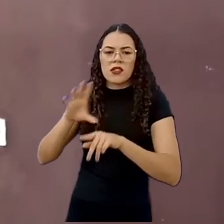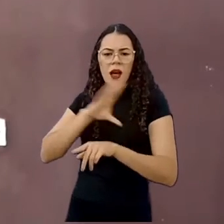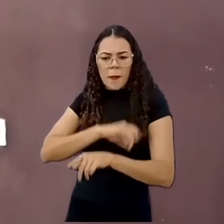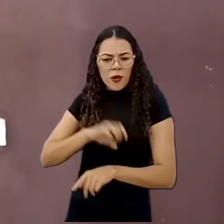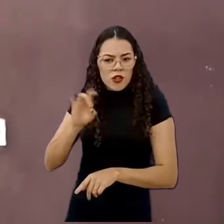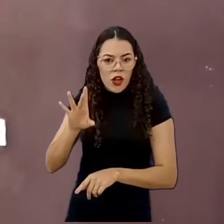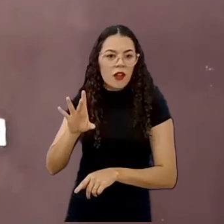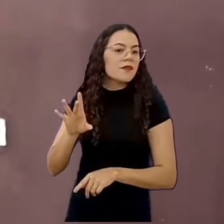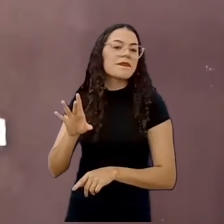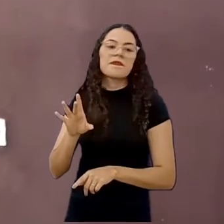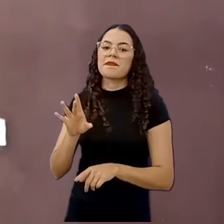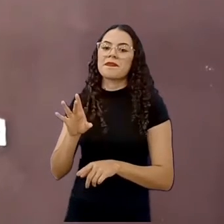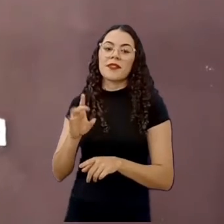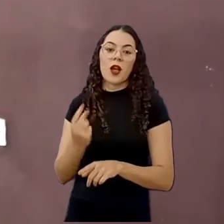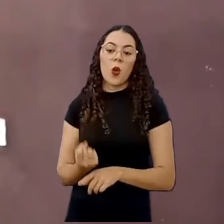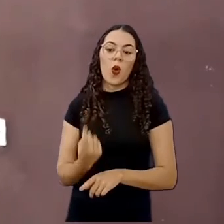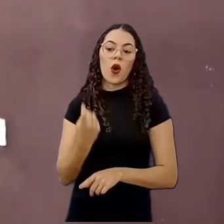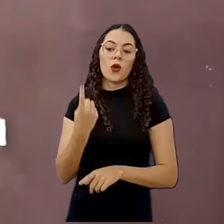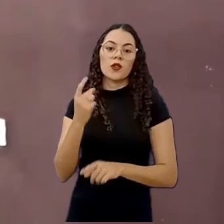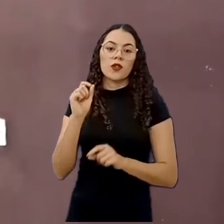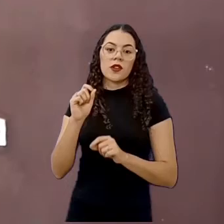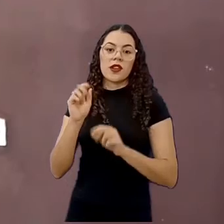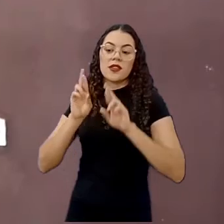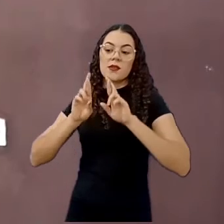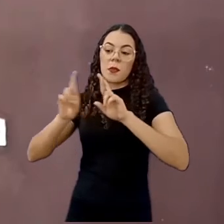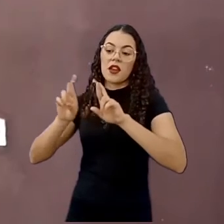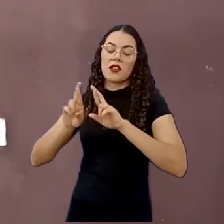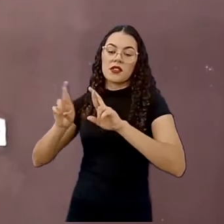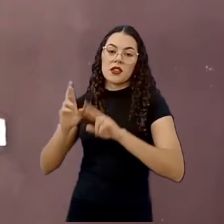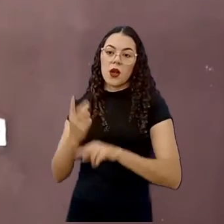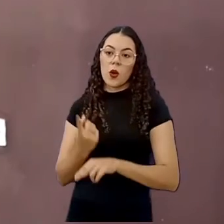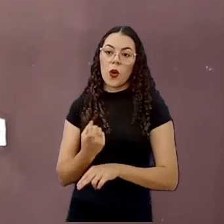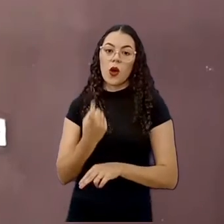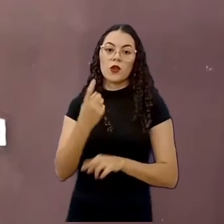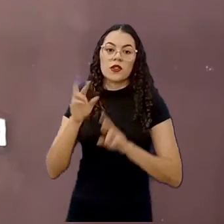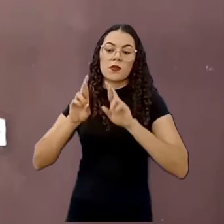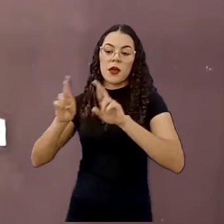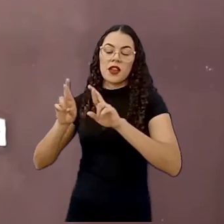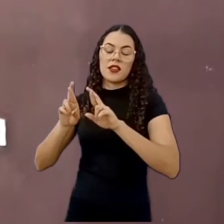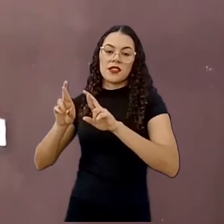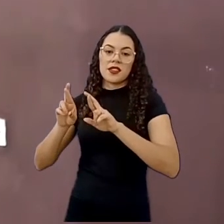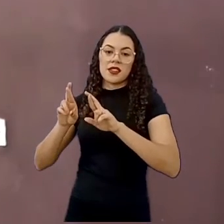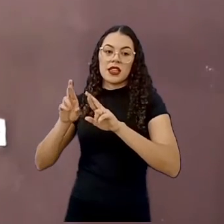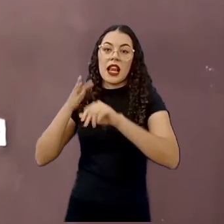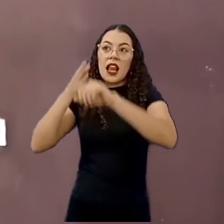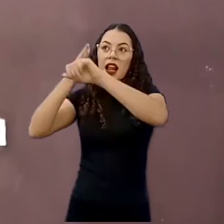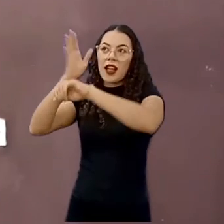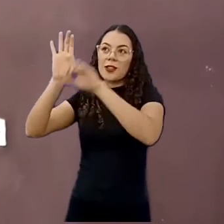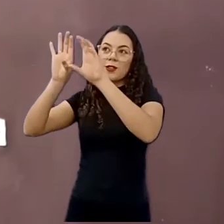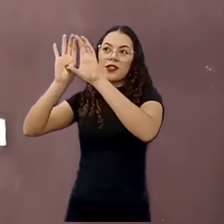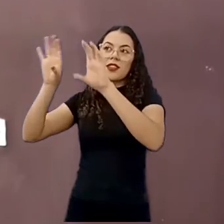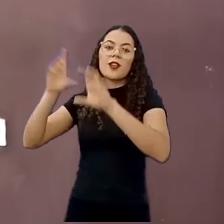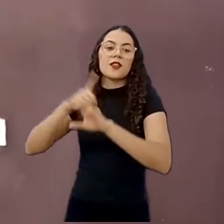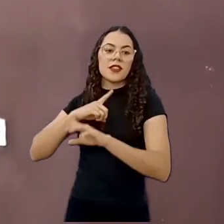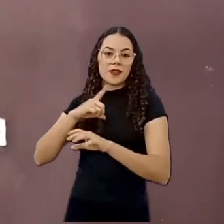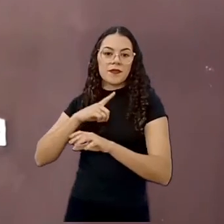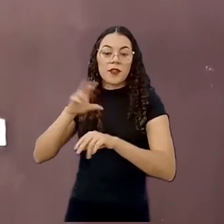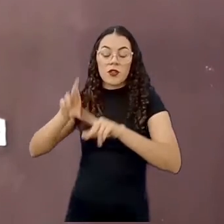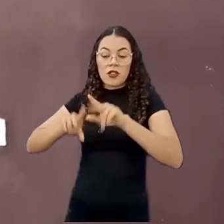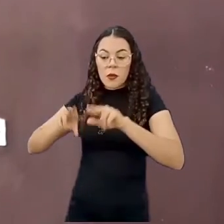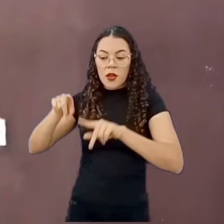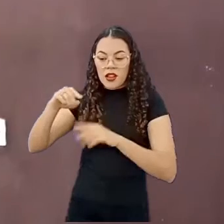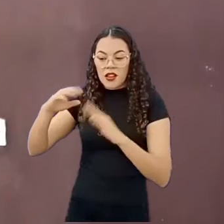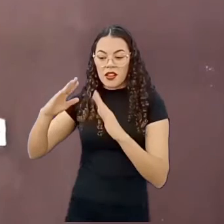eles também tinham uma única esperança, uma esperança que estava reservada para eles nos céus. Aqueles irmãos